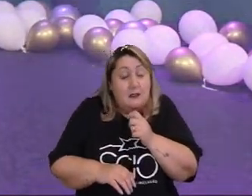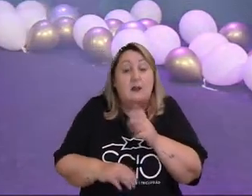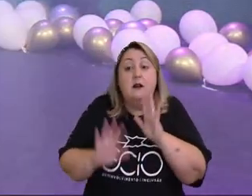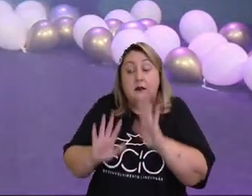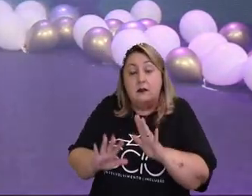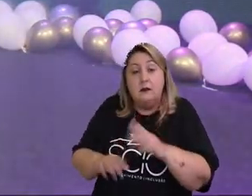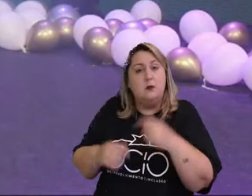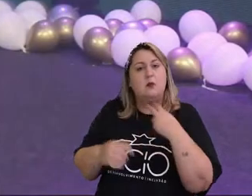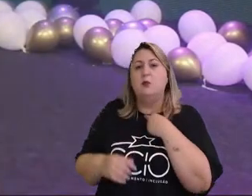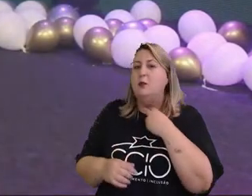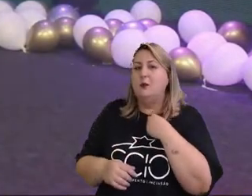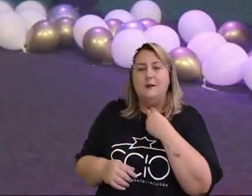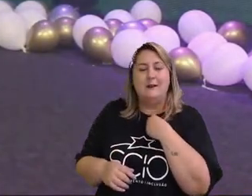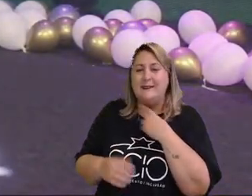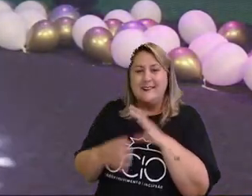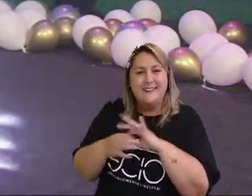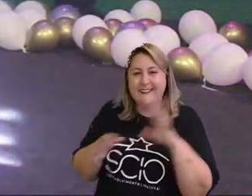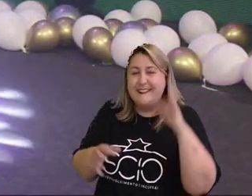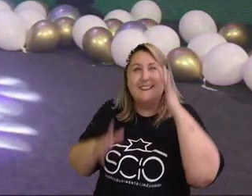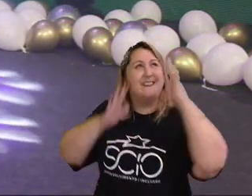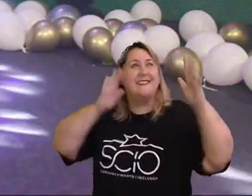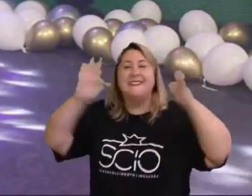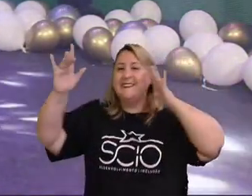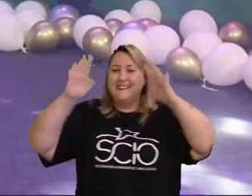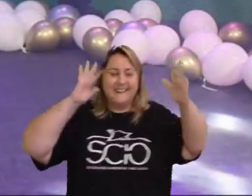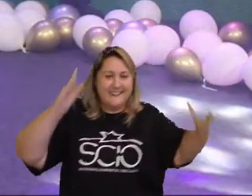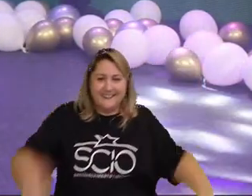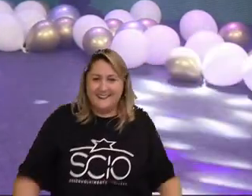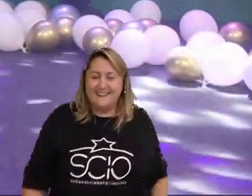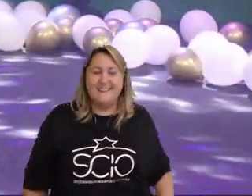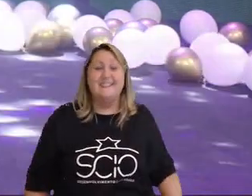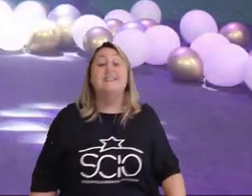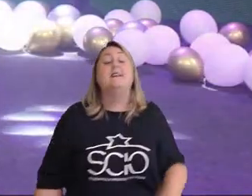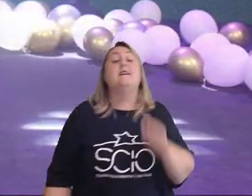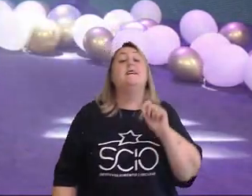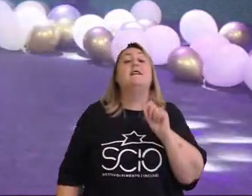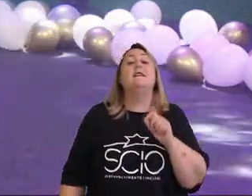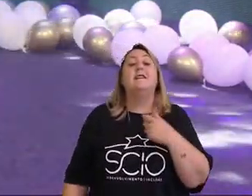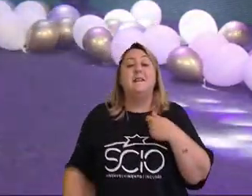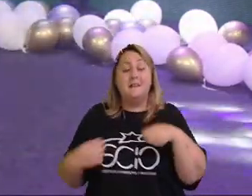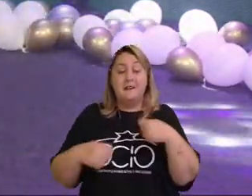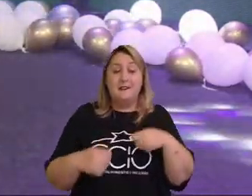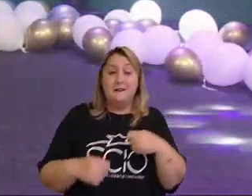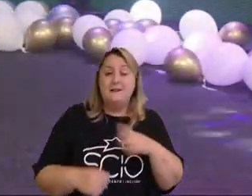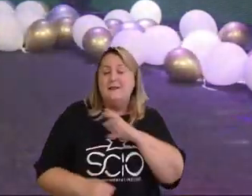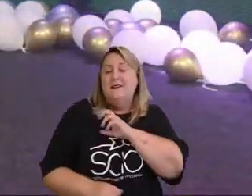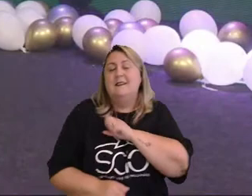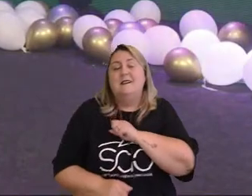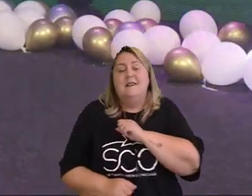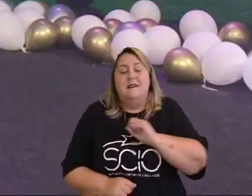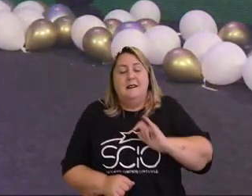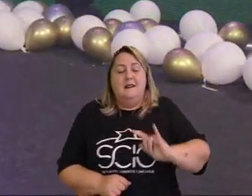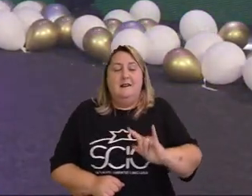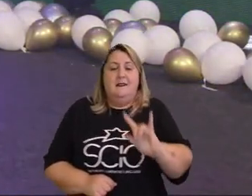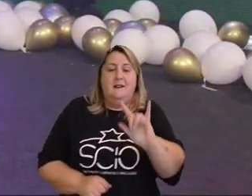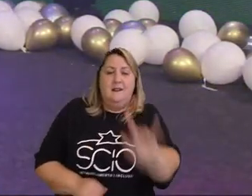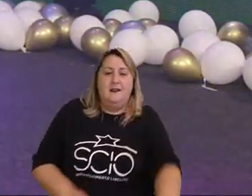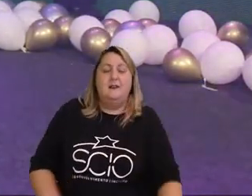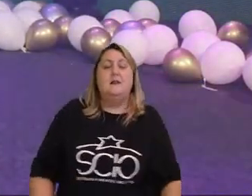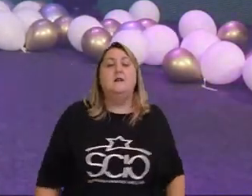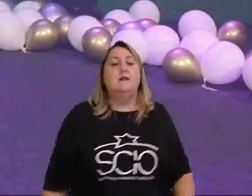aí é que a gente não pode deixar de sonhar. Guerreiro não foge da luta e nem pode